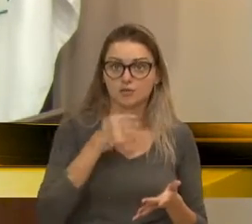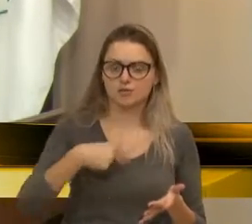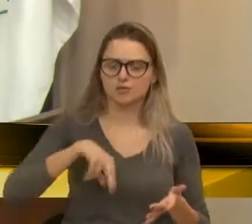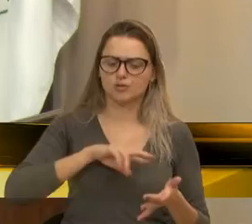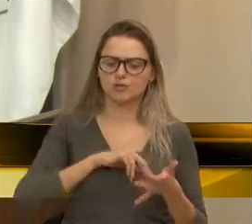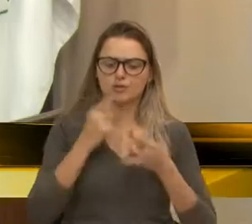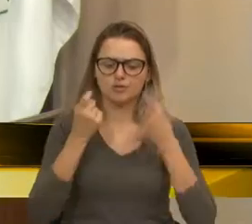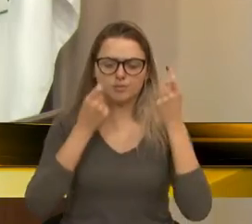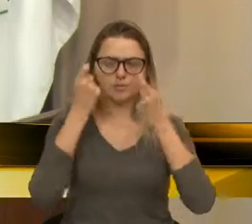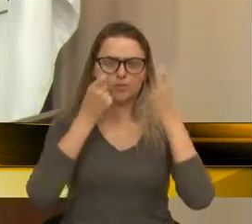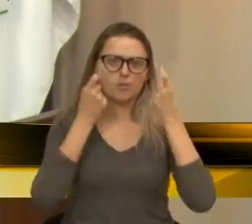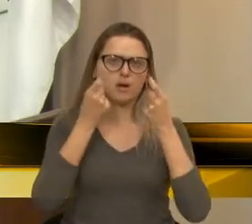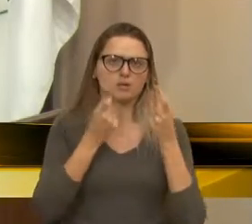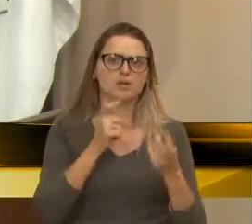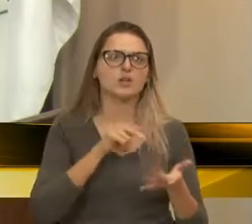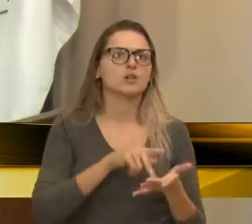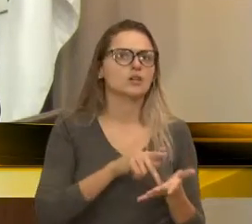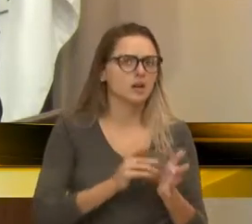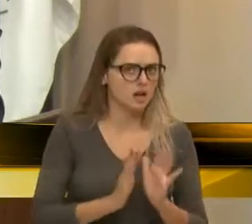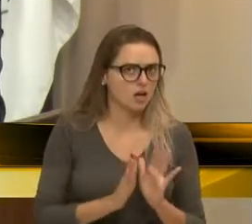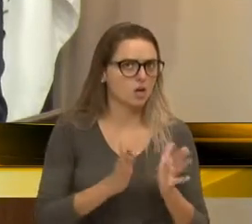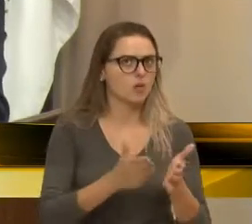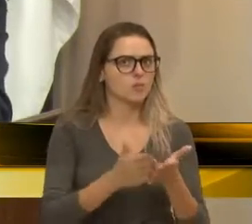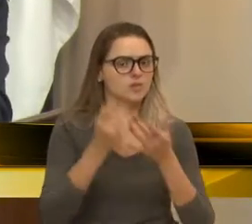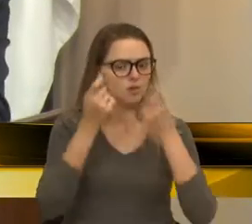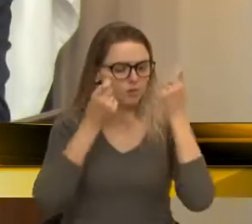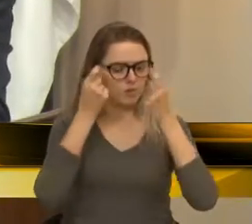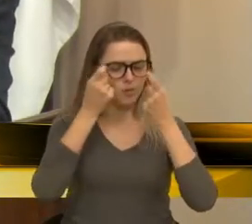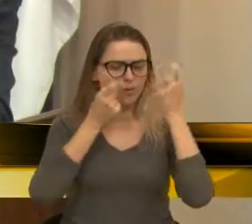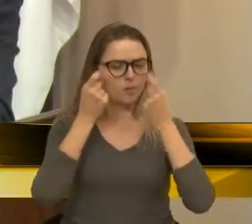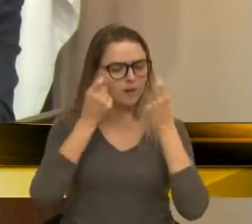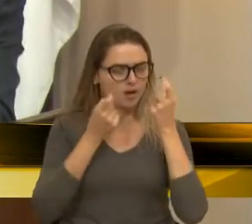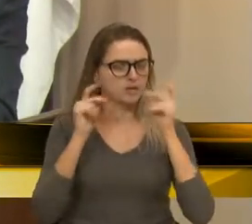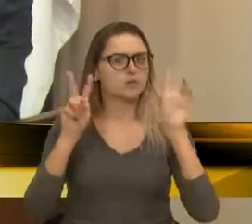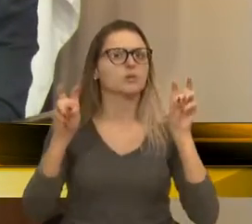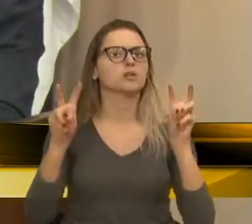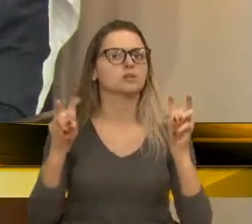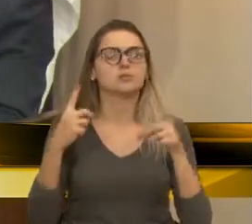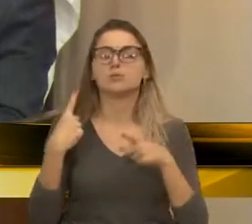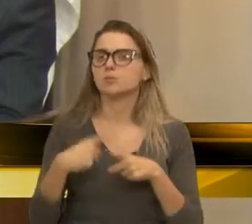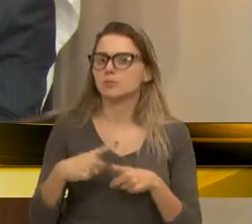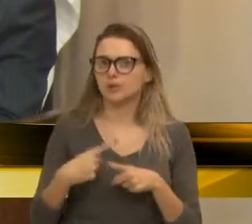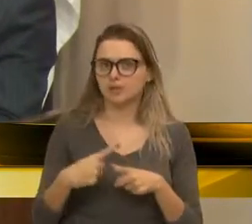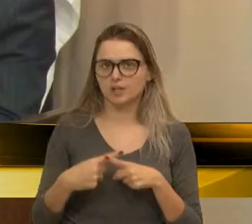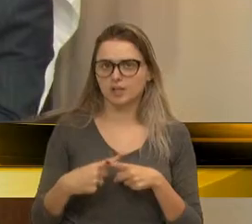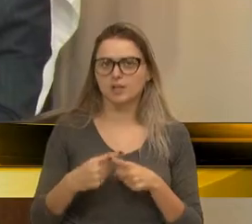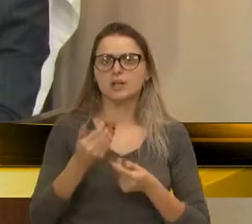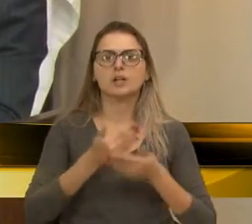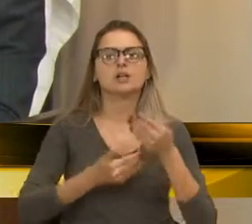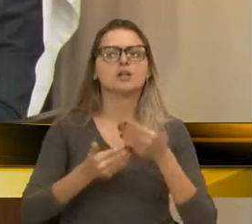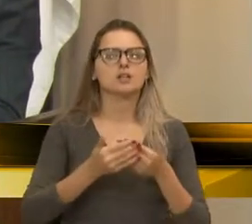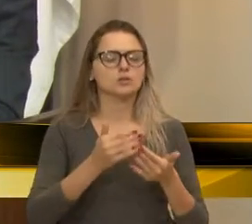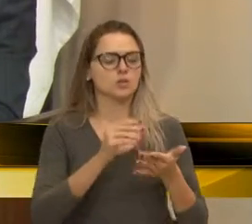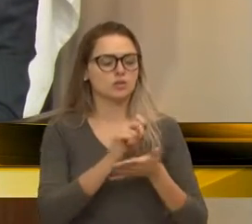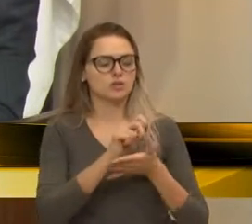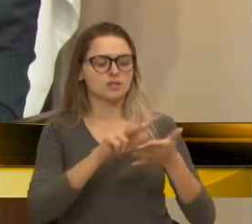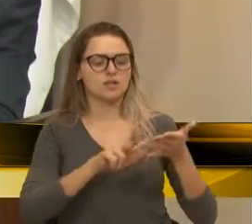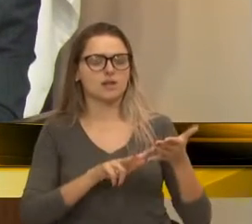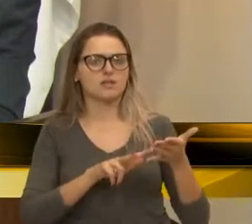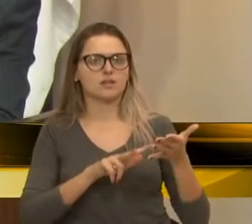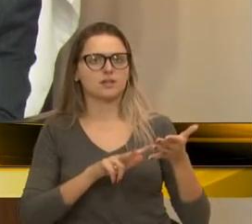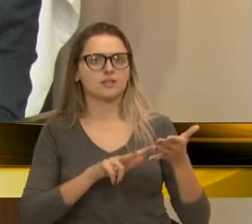preocupados. Realmente a comissão está preocupada com relação a isso, porque nestas verificações